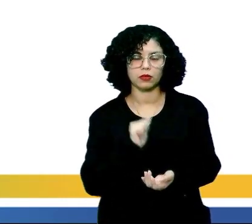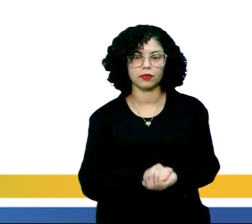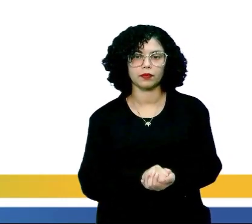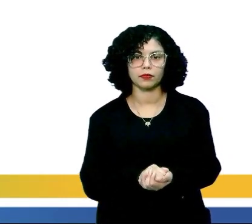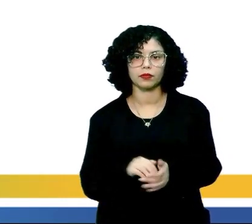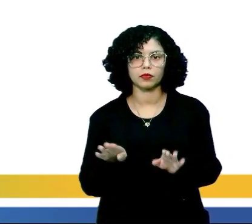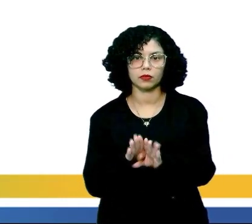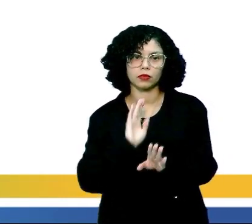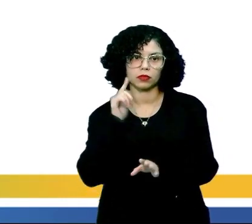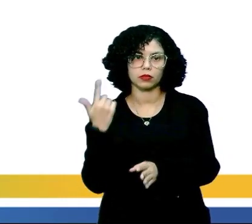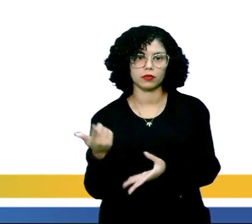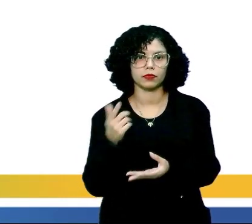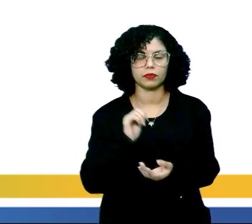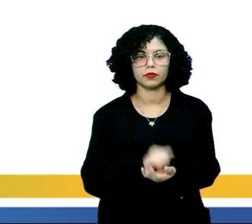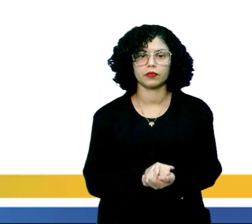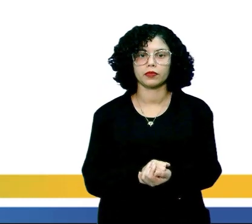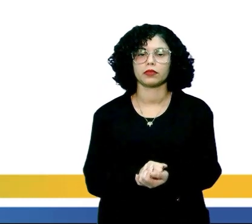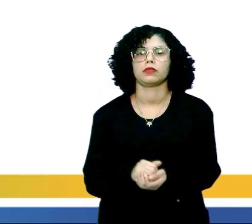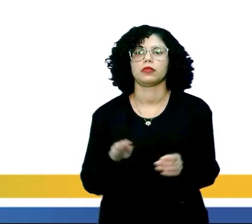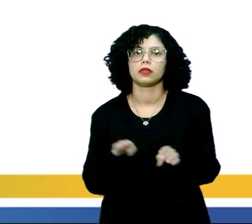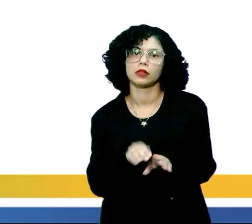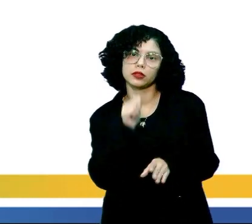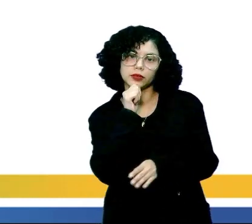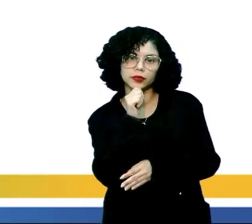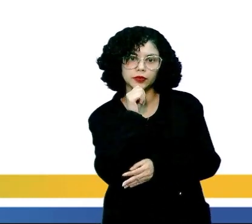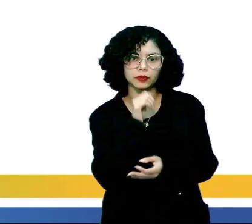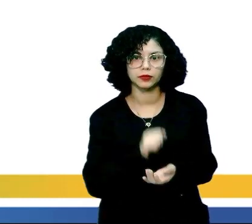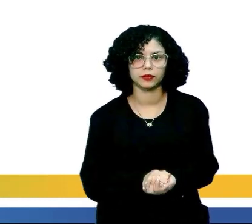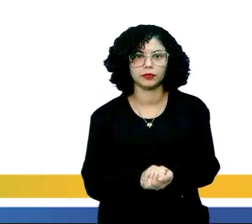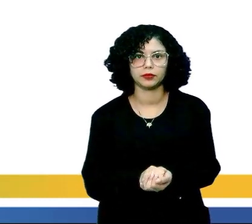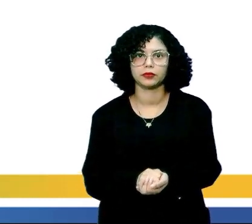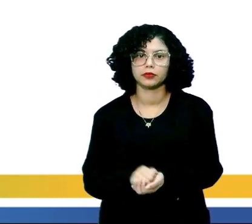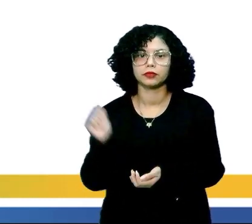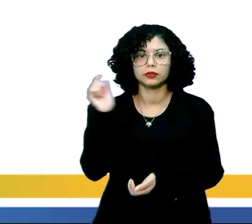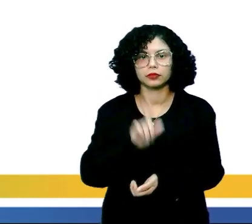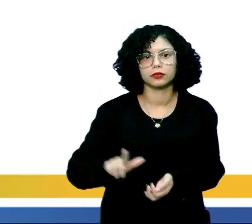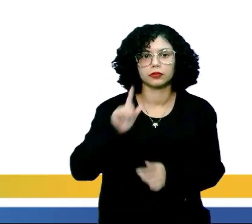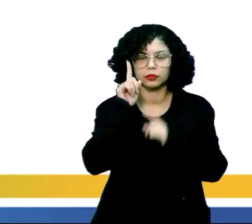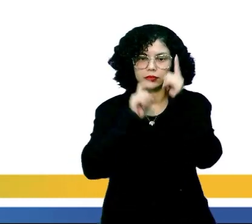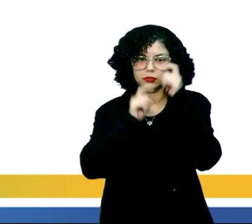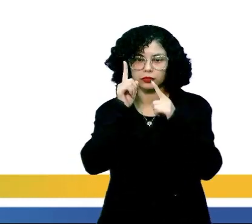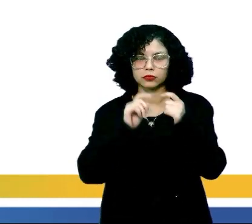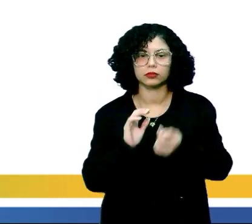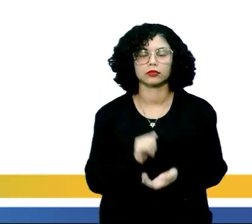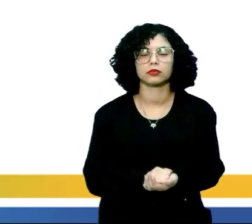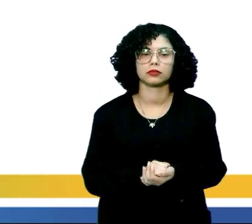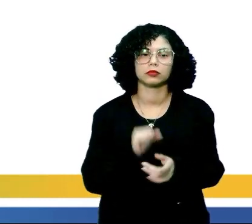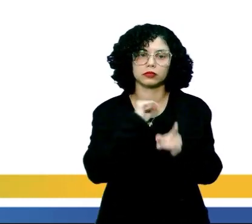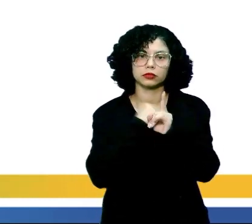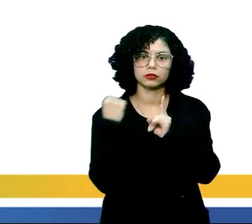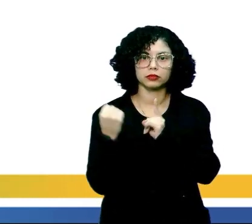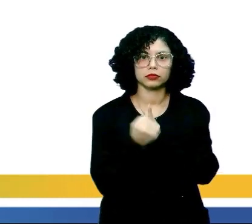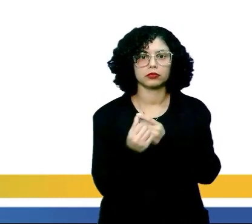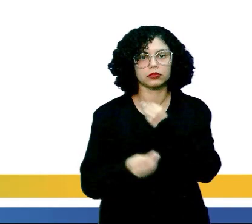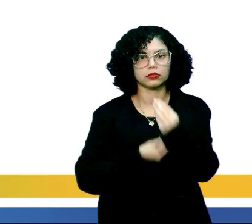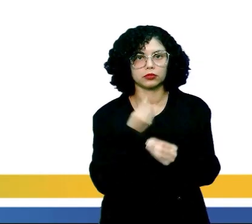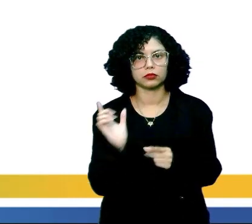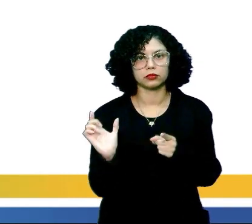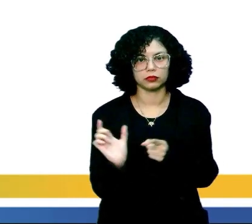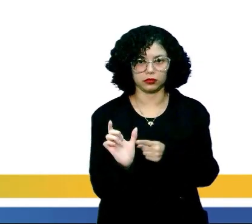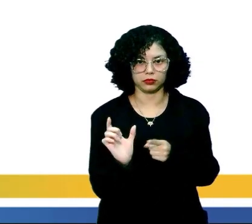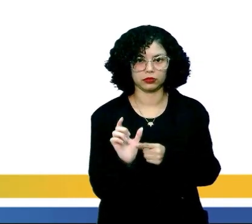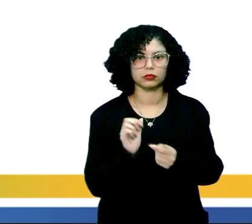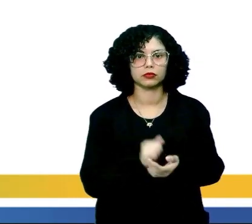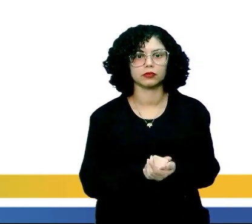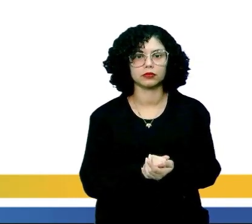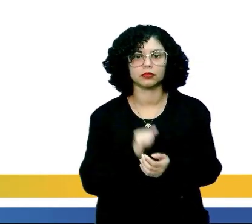tem outra afirmativa aí. A literatura é a expressão da sociedade, como a palavra é